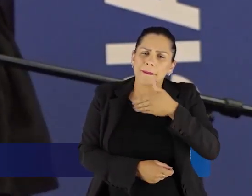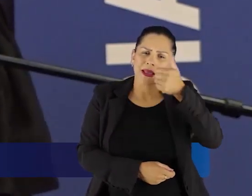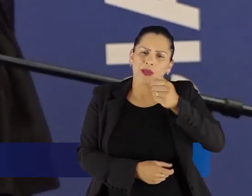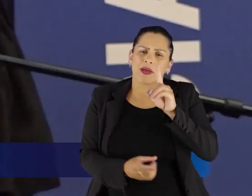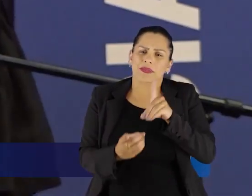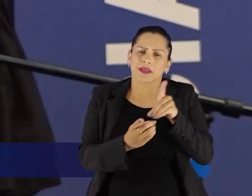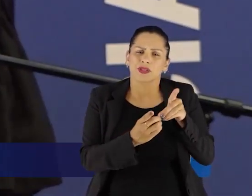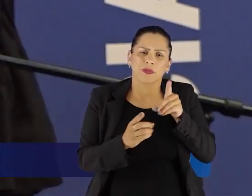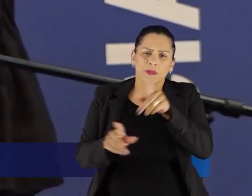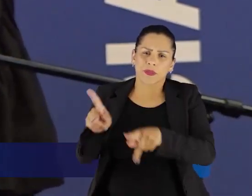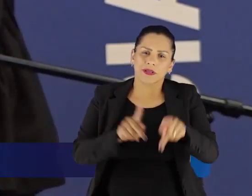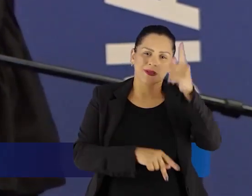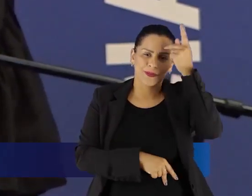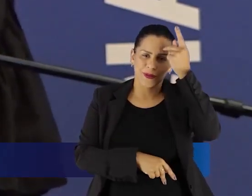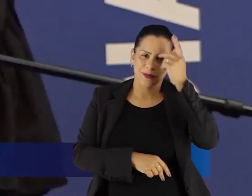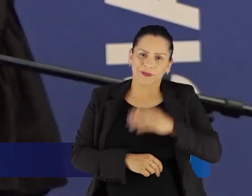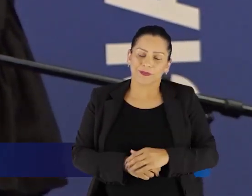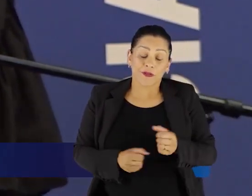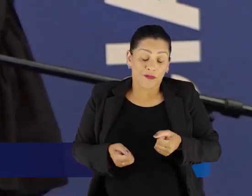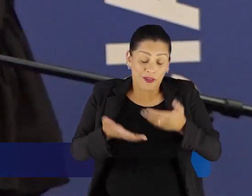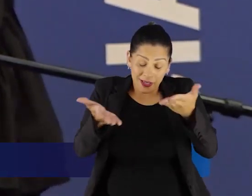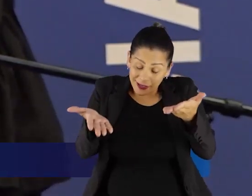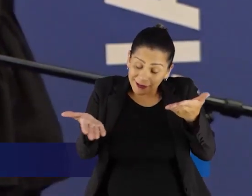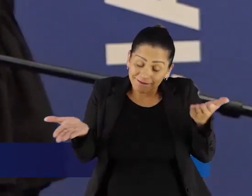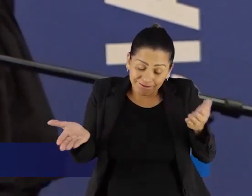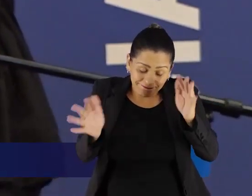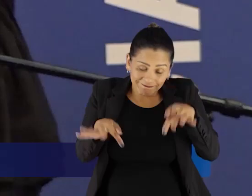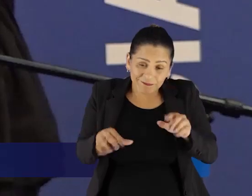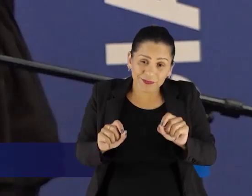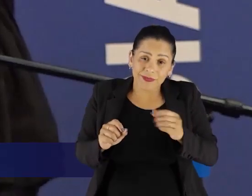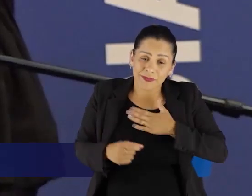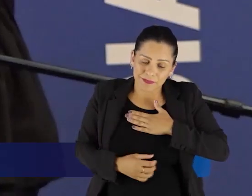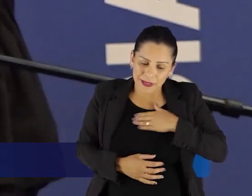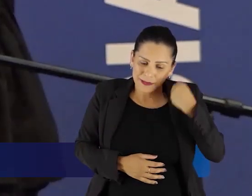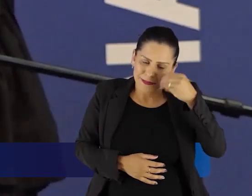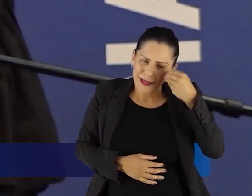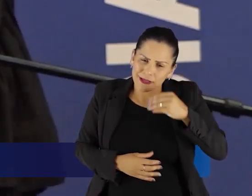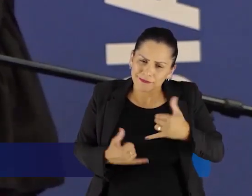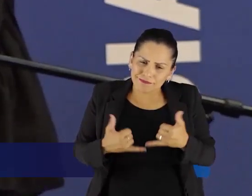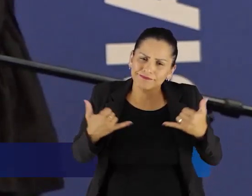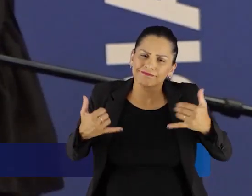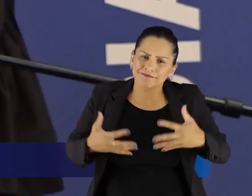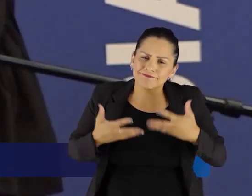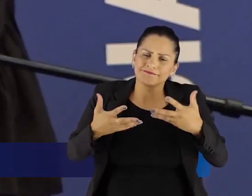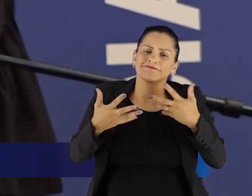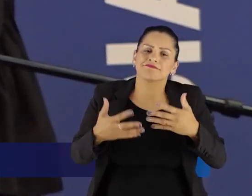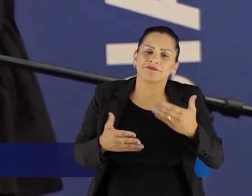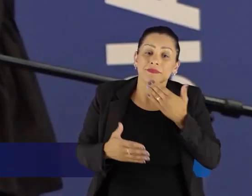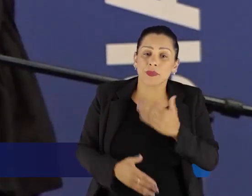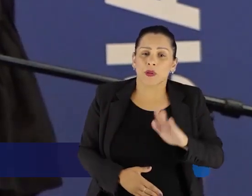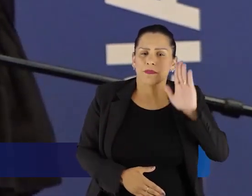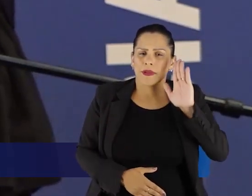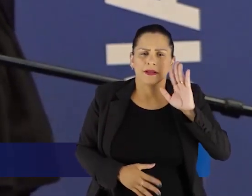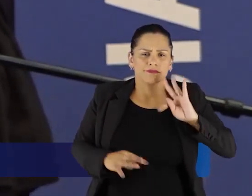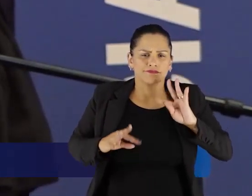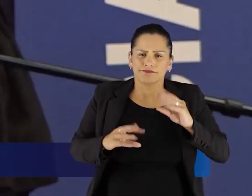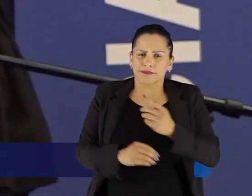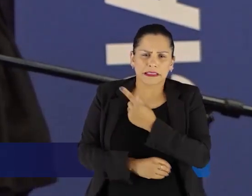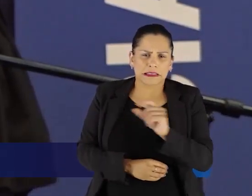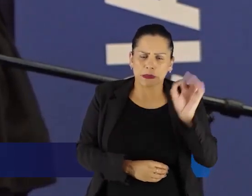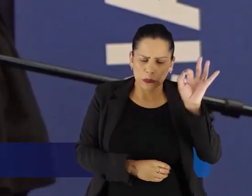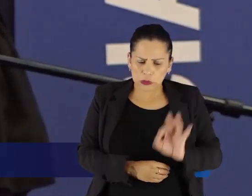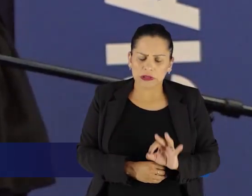de São Paulo ofereço por fim Minha experiência energia prometendo integral dedicação aos